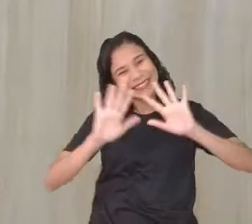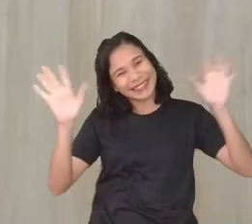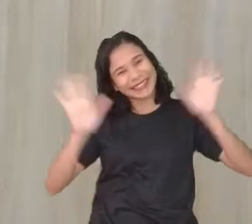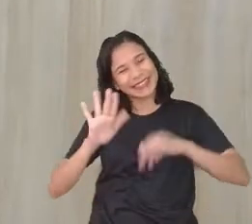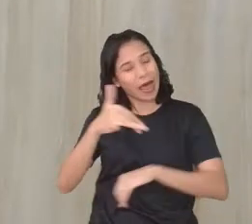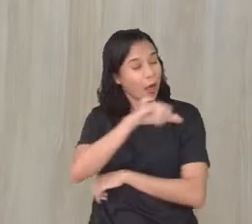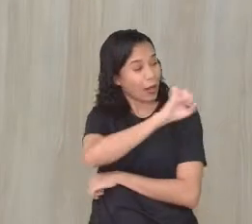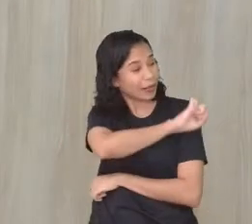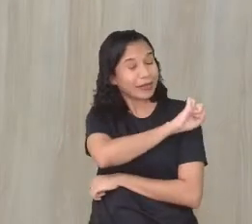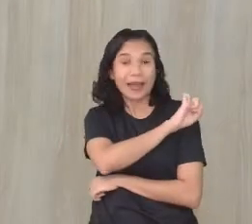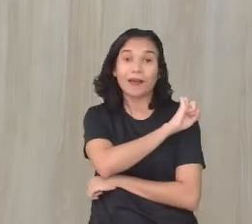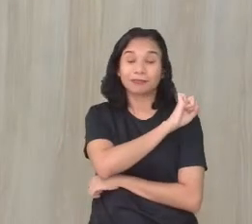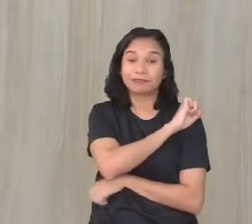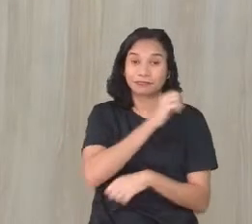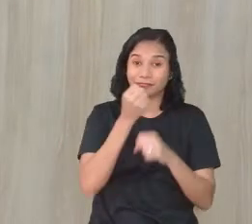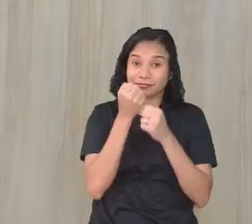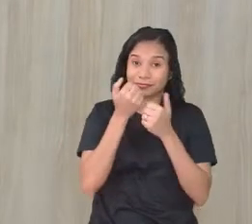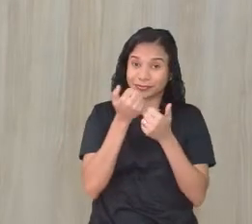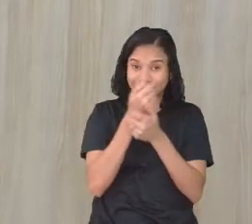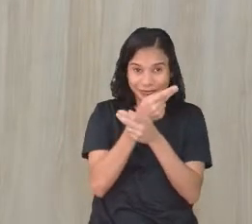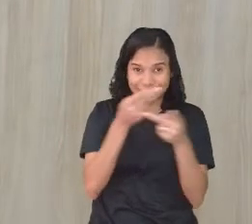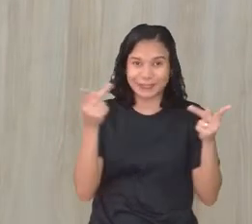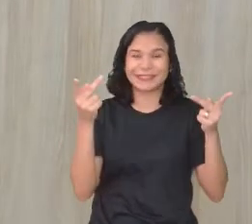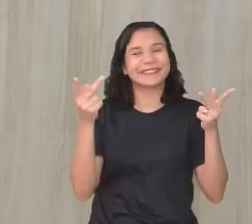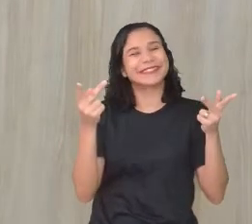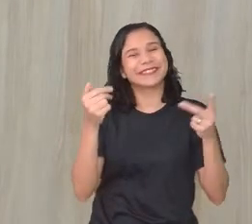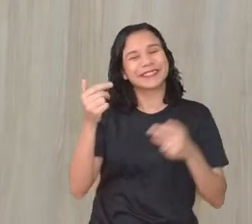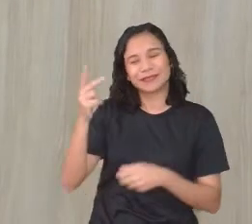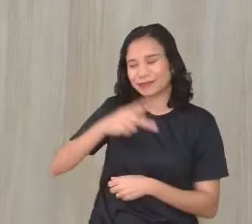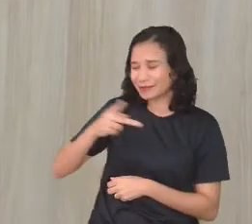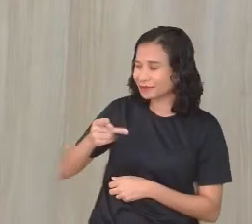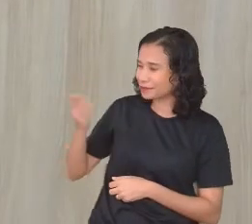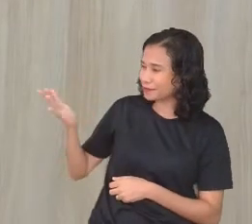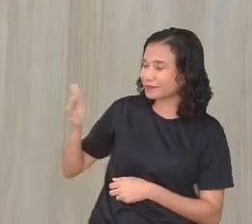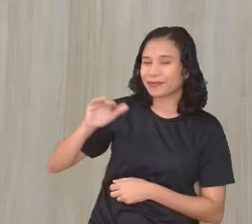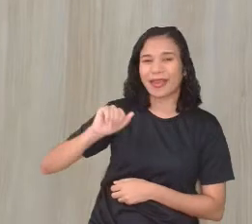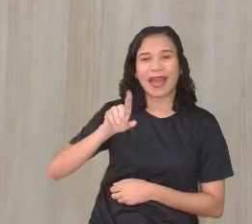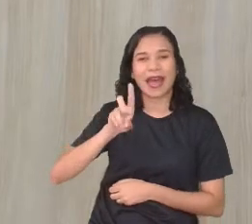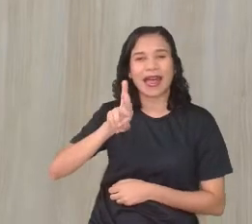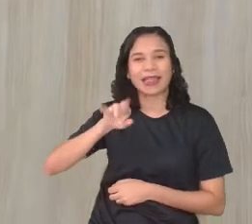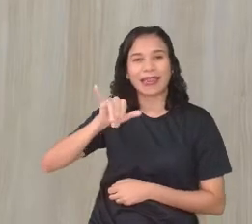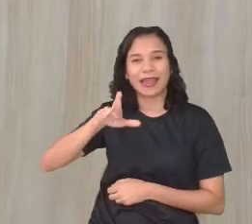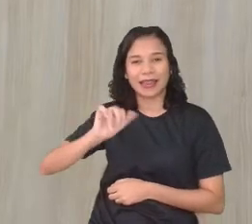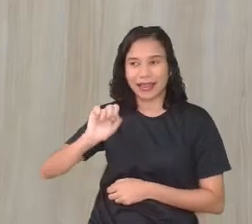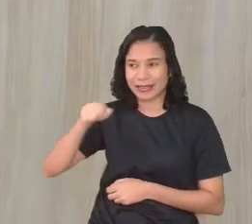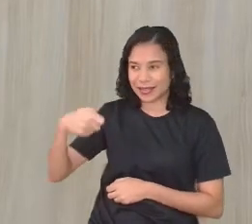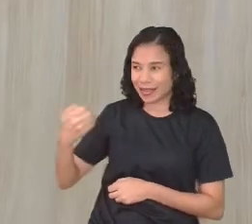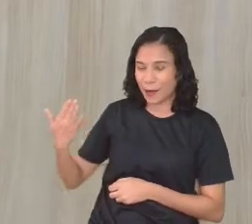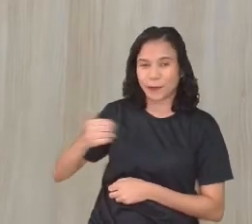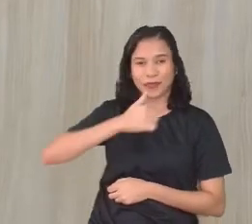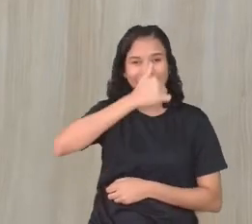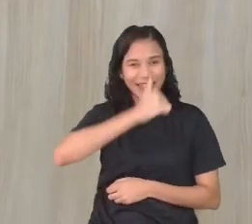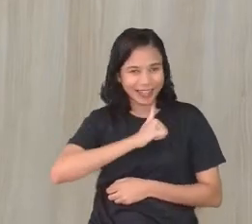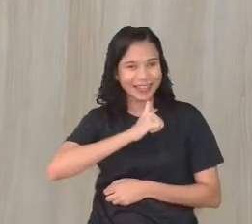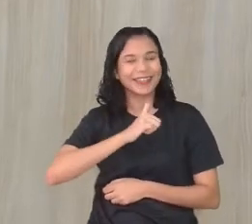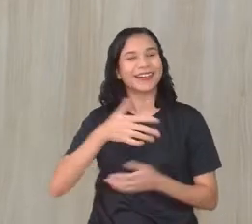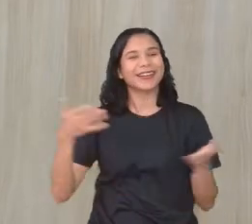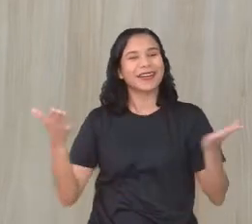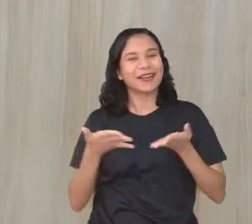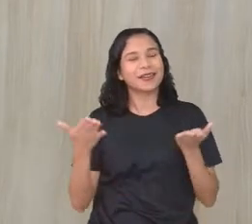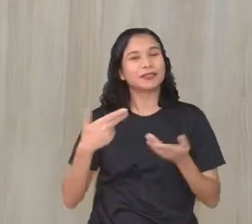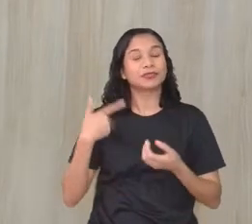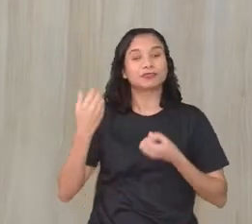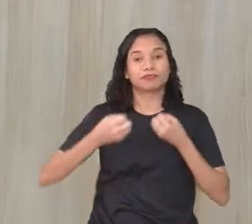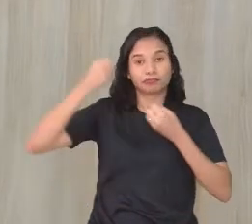Olá, oitavo ano, tudo bem com vocês? Eu sou a professora Adriana Maria, este é o meu sinal e vou